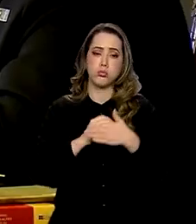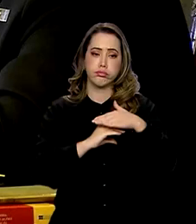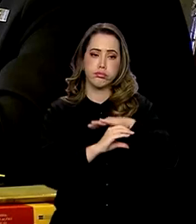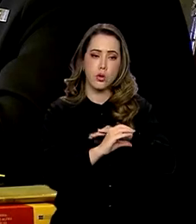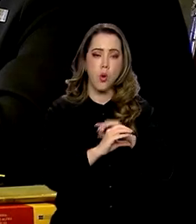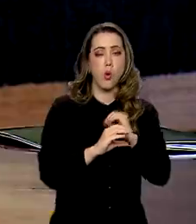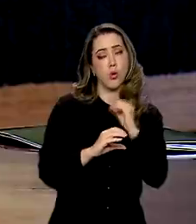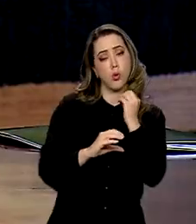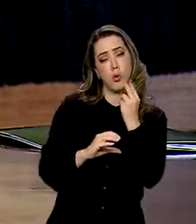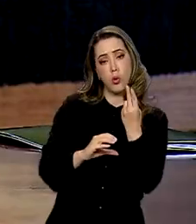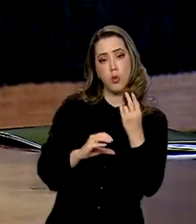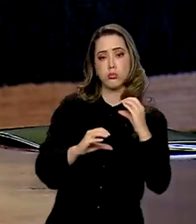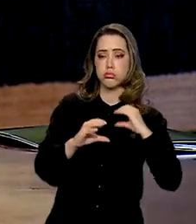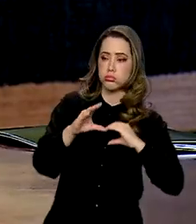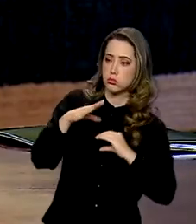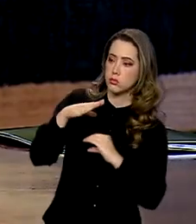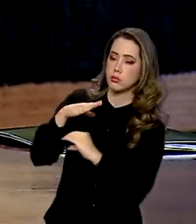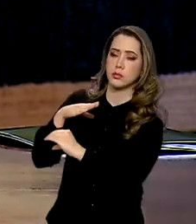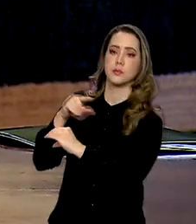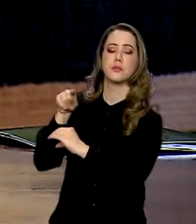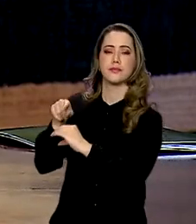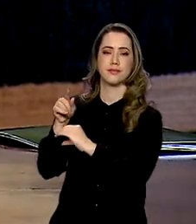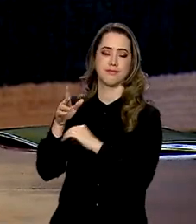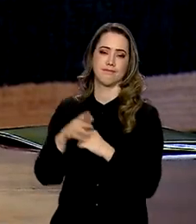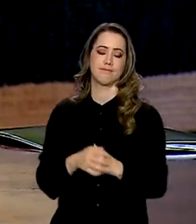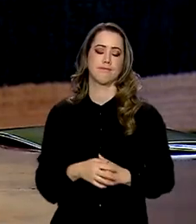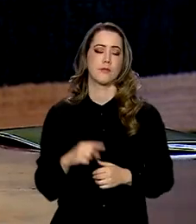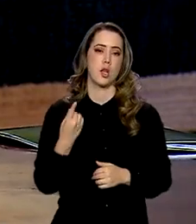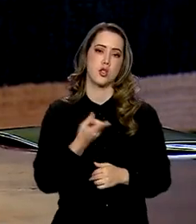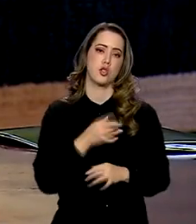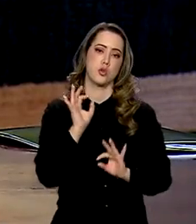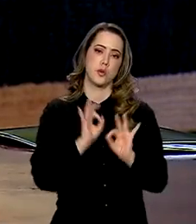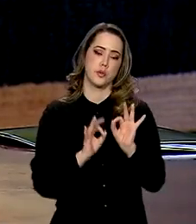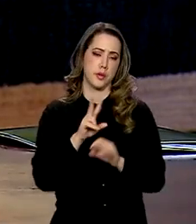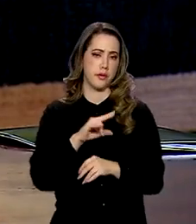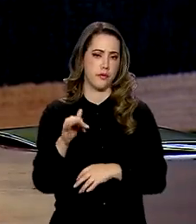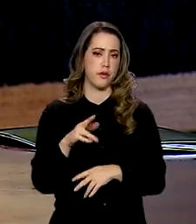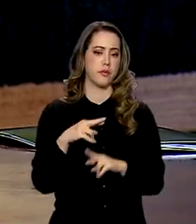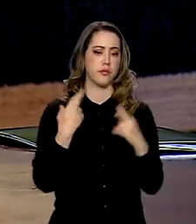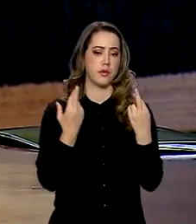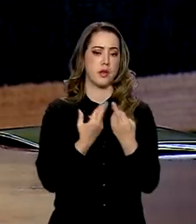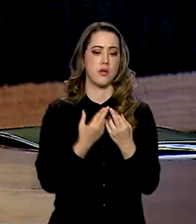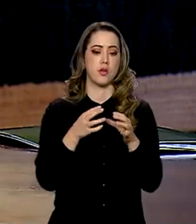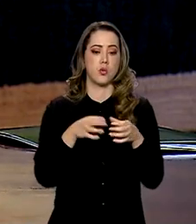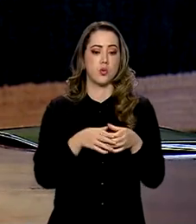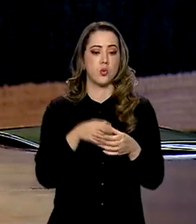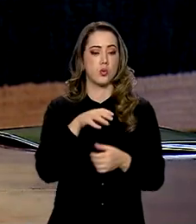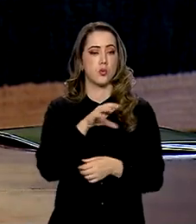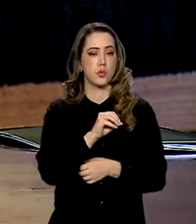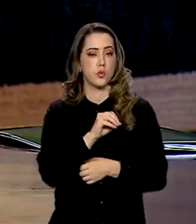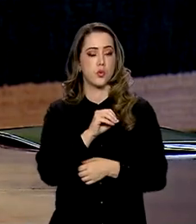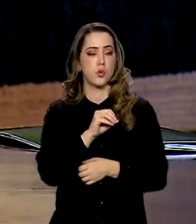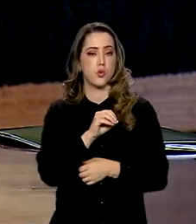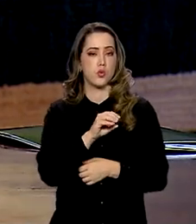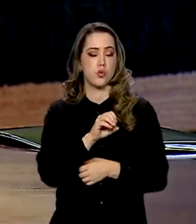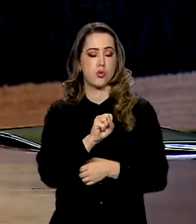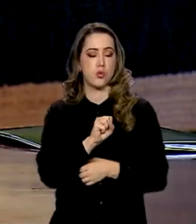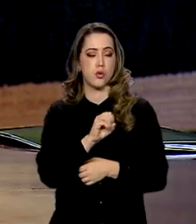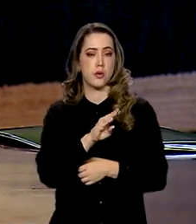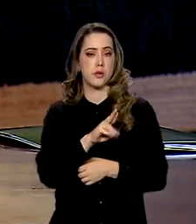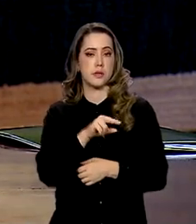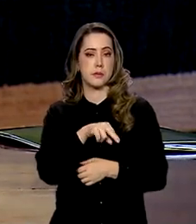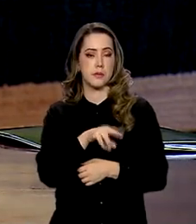os dois países vamos preparar a pauta para reunião da cosbã que deverá ocorrer